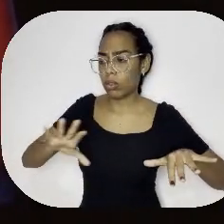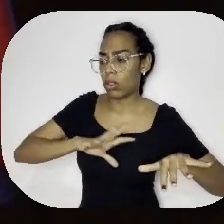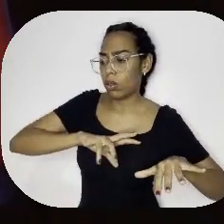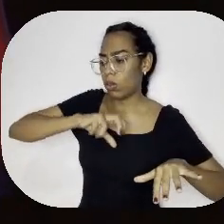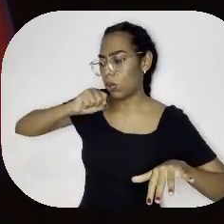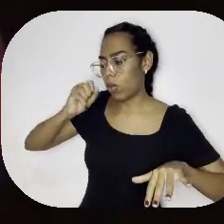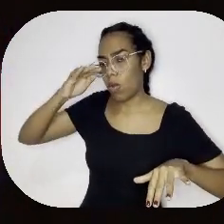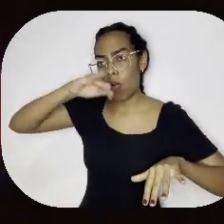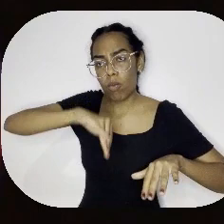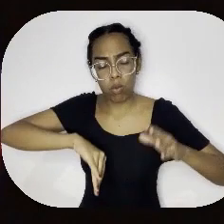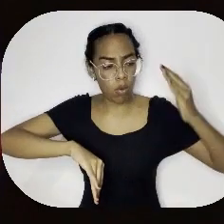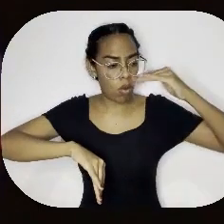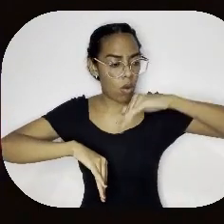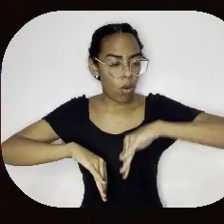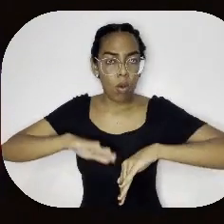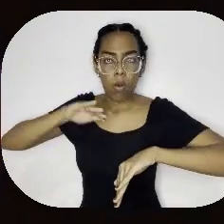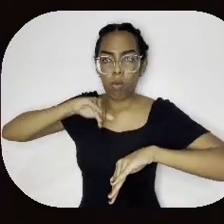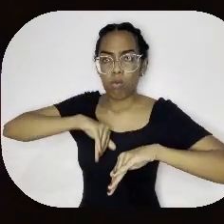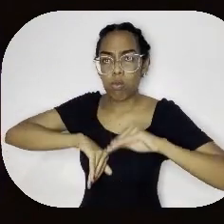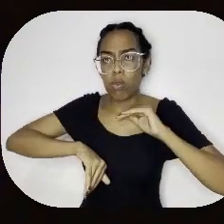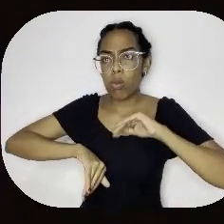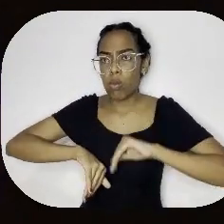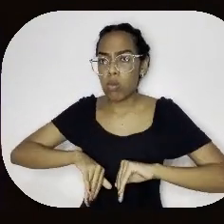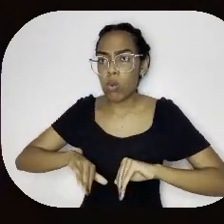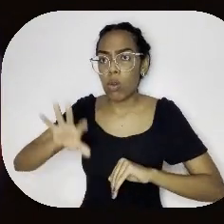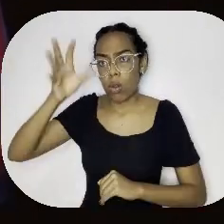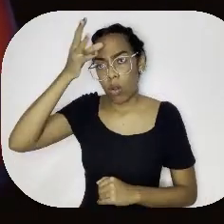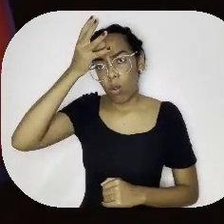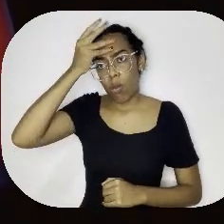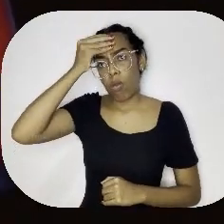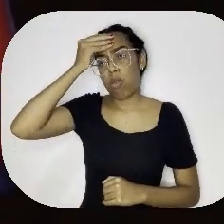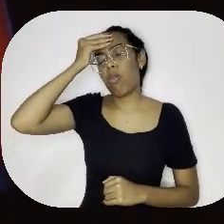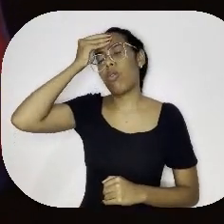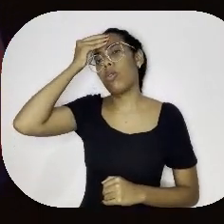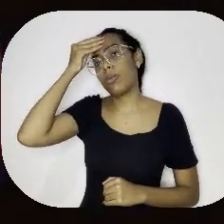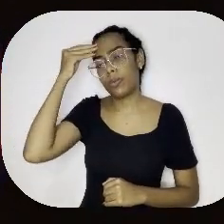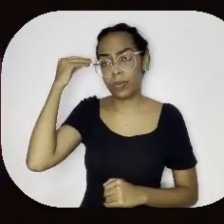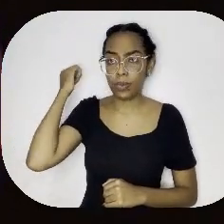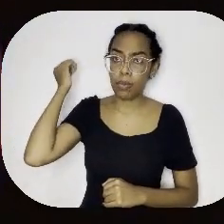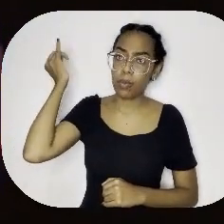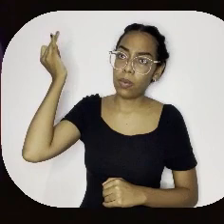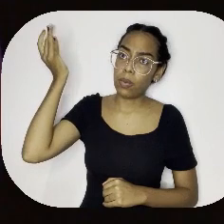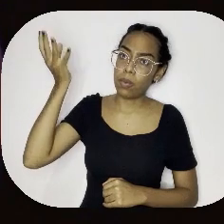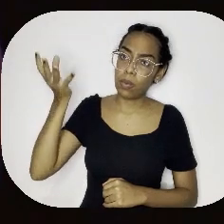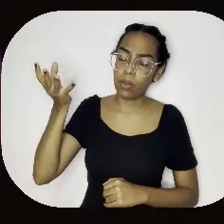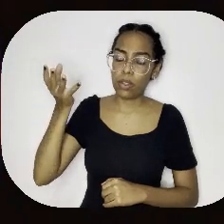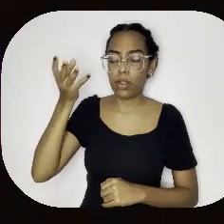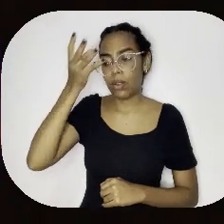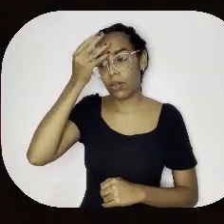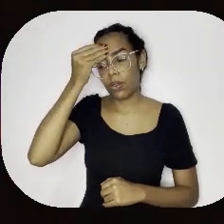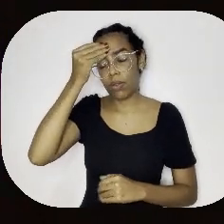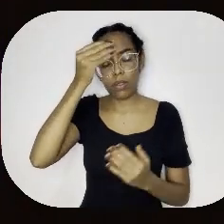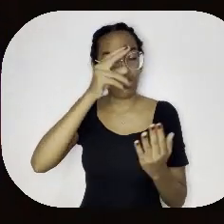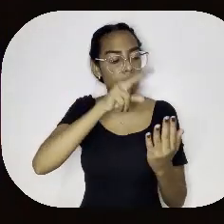Corpo revolto a mecer da decisão das ondas. Vou destilando coragem no desespero